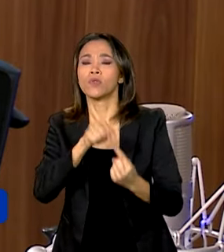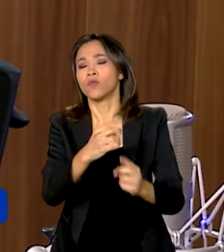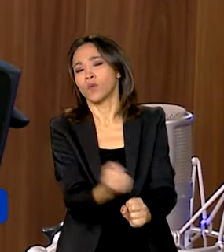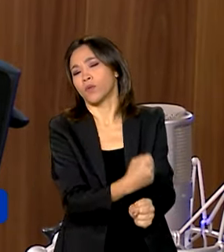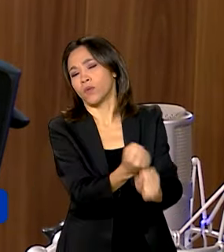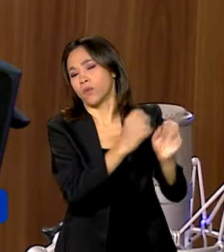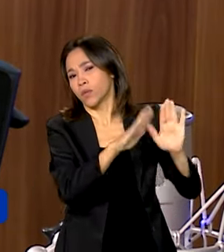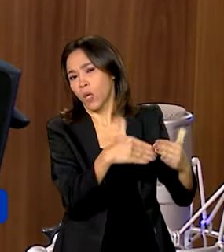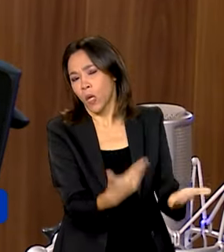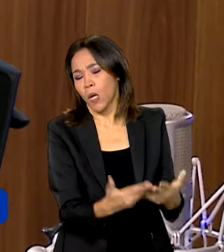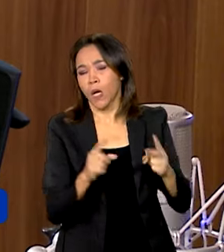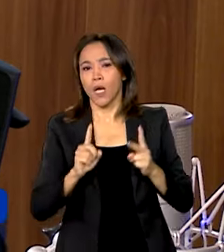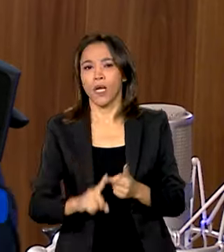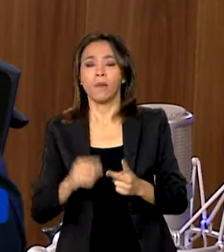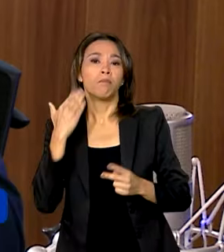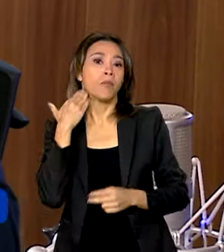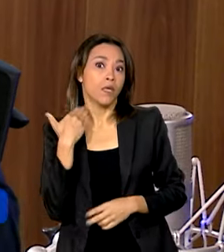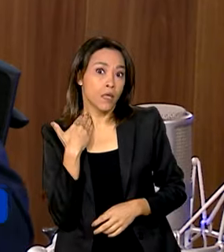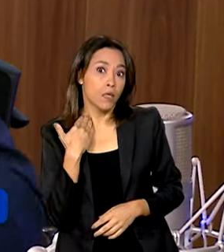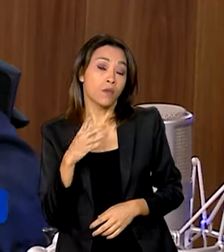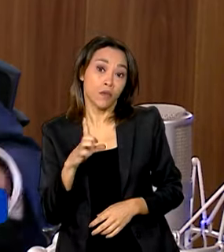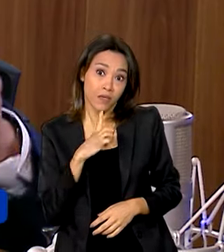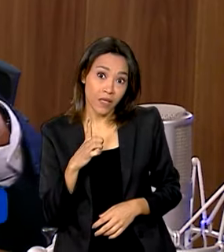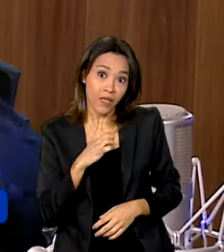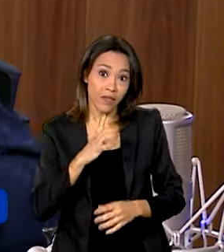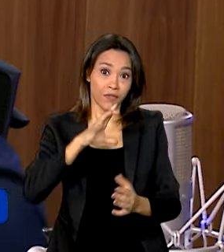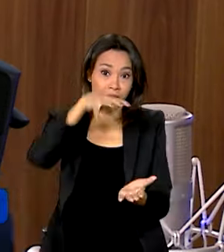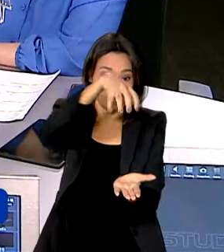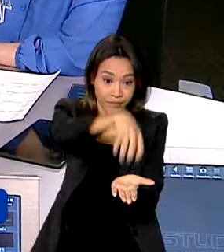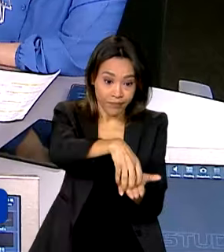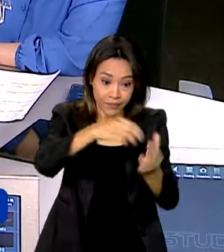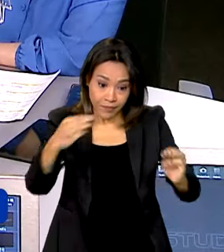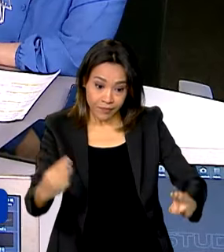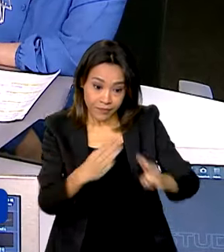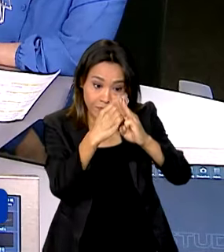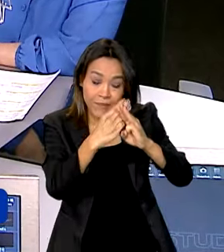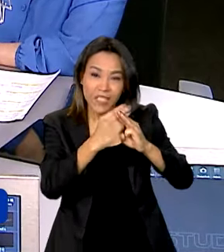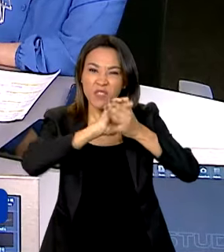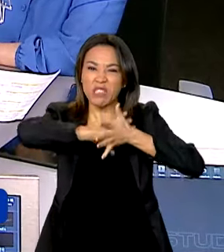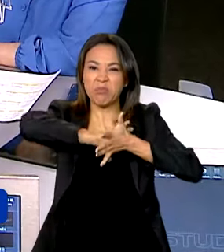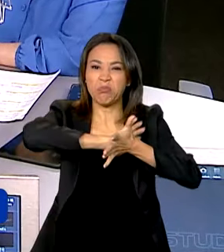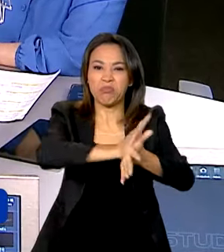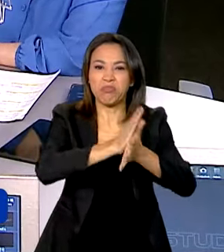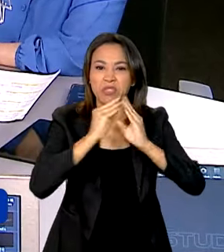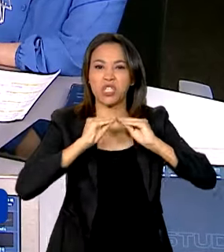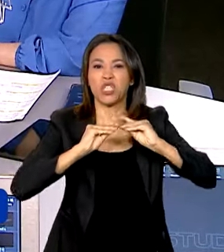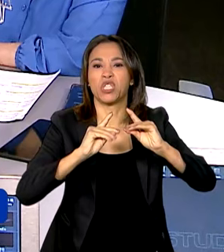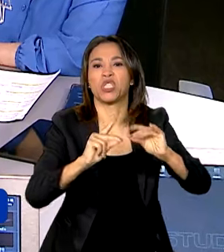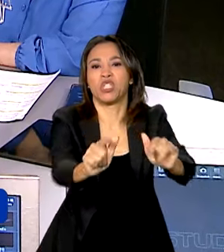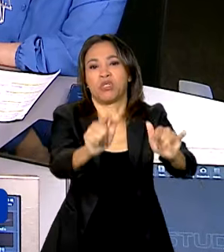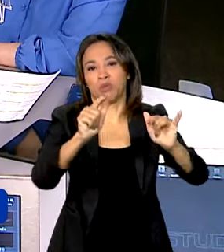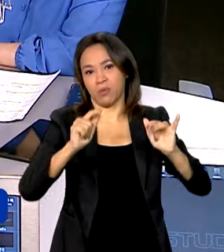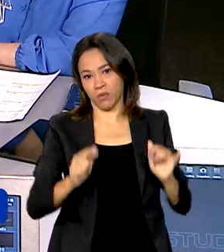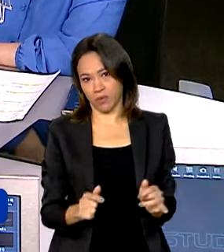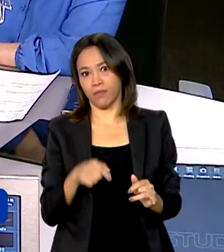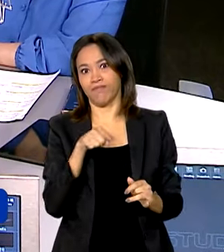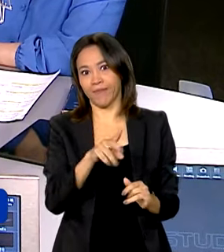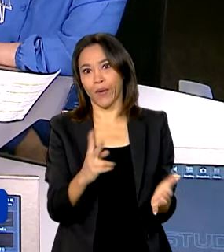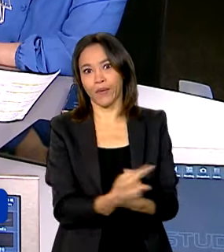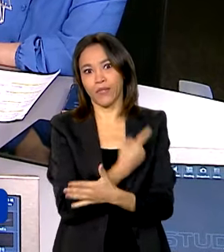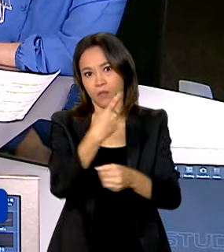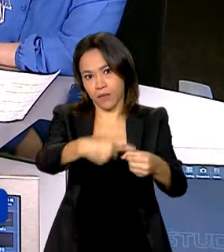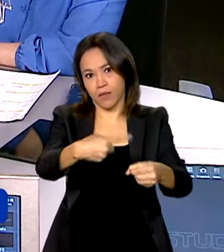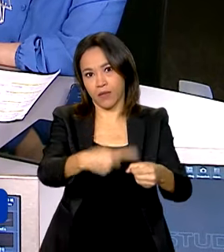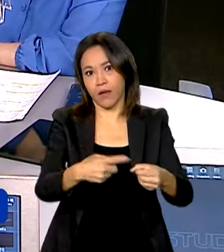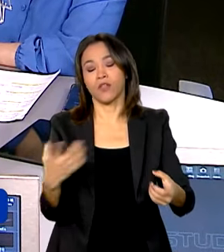eh bancos né teve agência da Caixa Econômica que foi levada em alguns municípios lá em msum foi um exemplo desse para